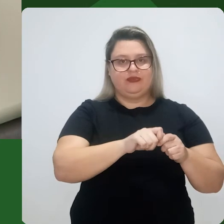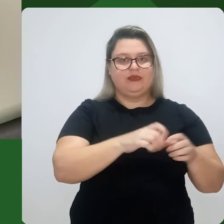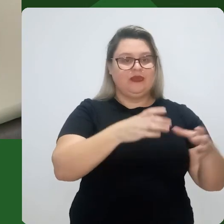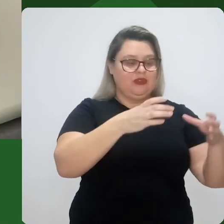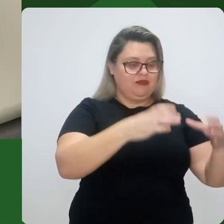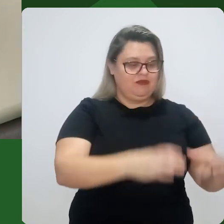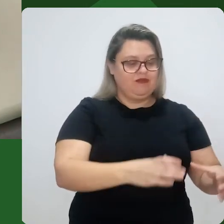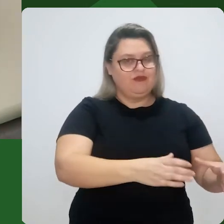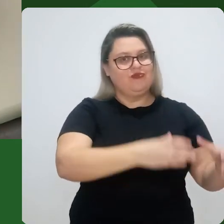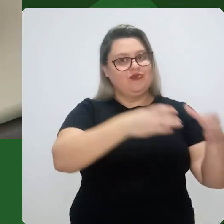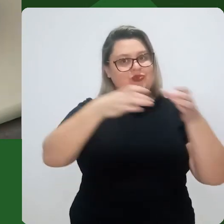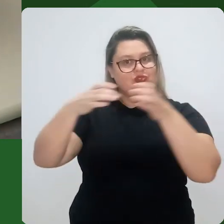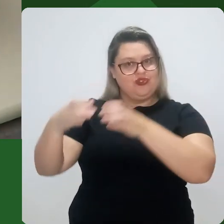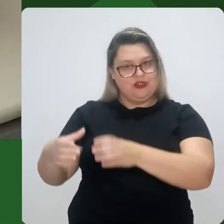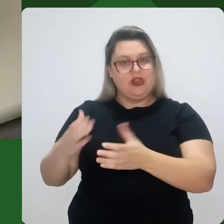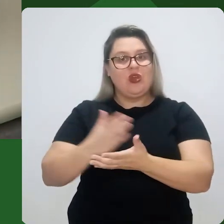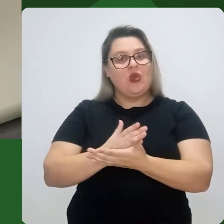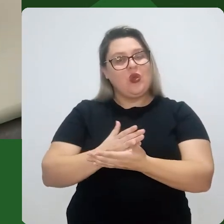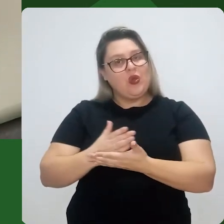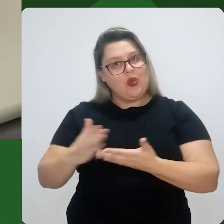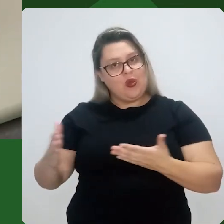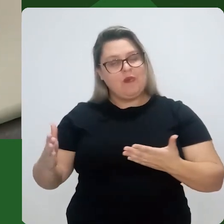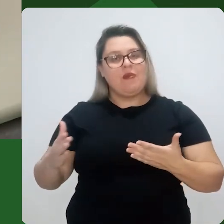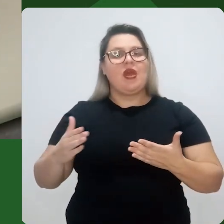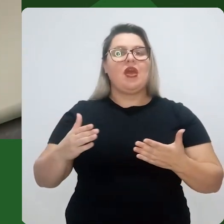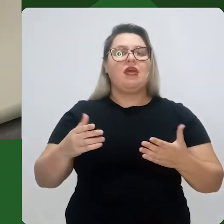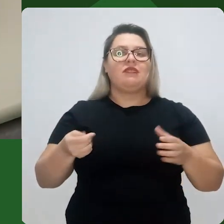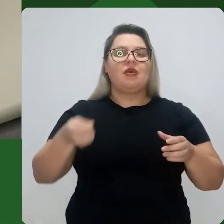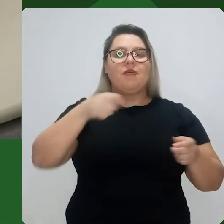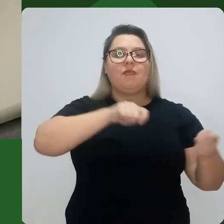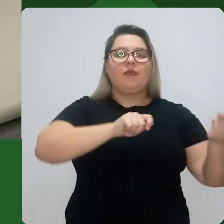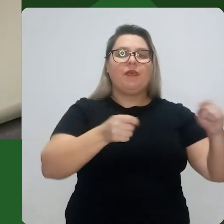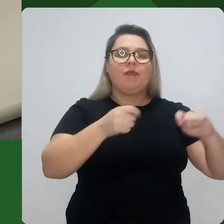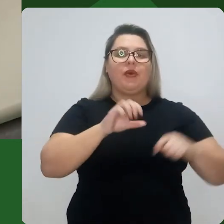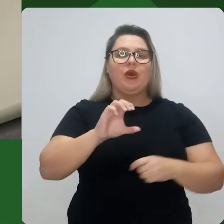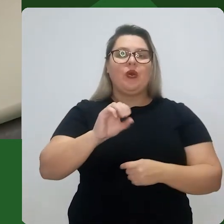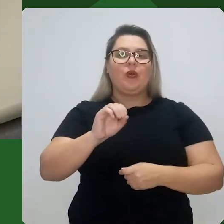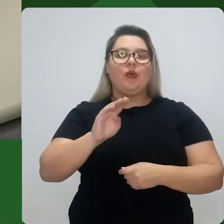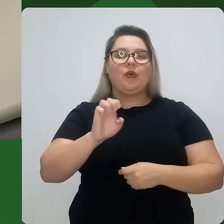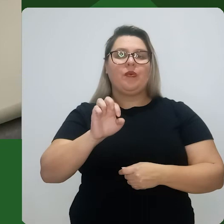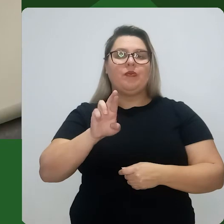retirado o aro, vamos começar com a cobertura,